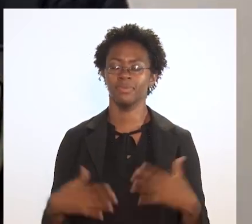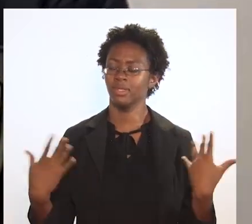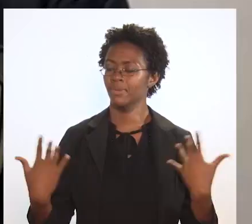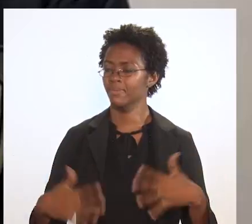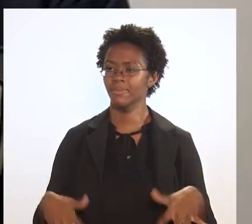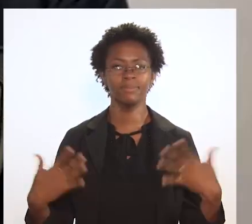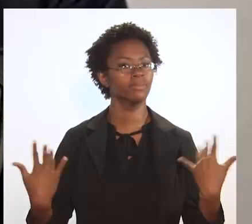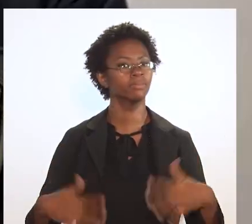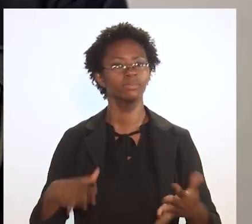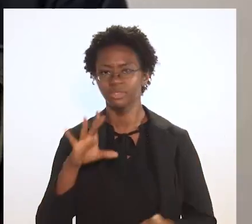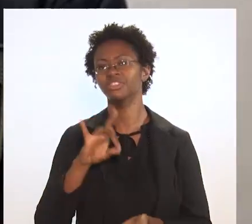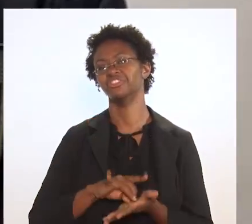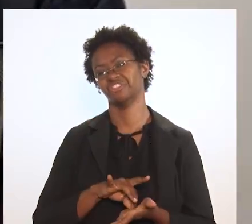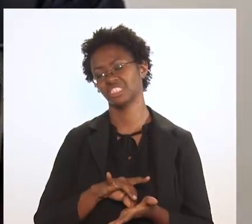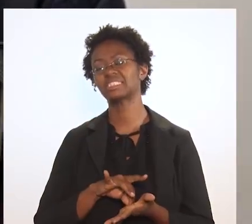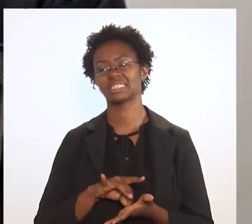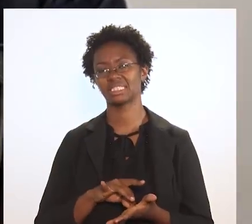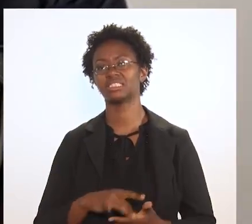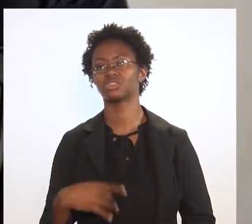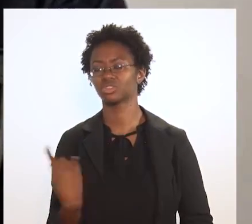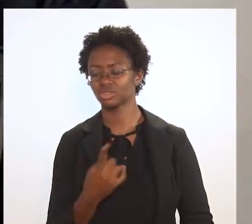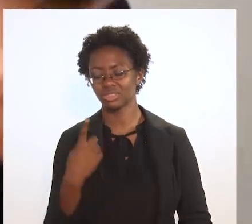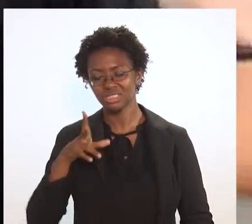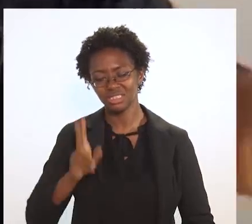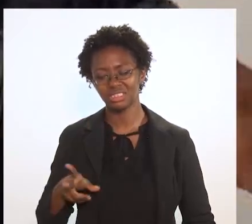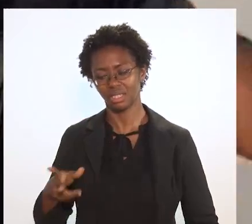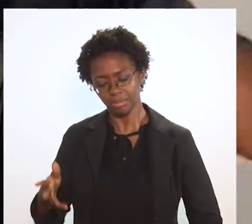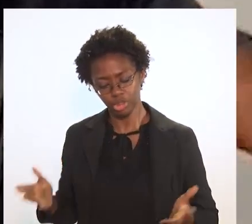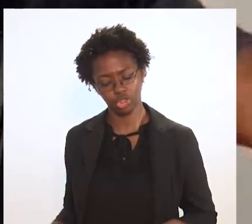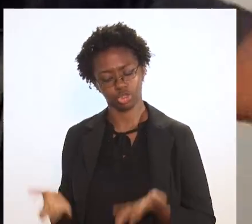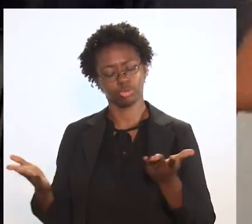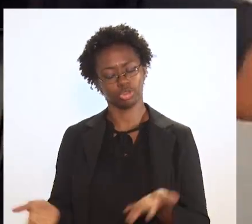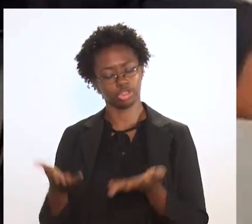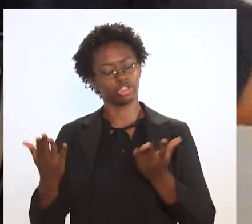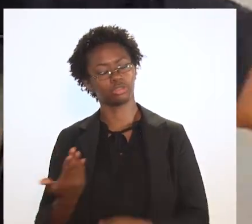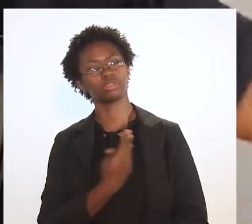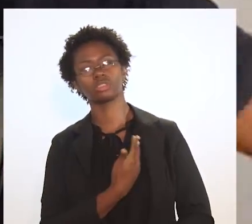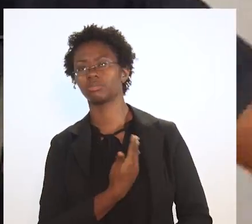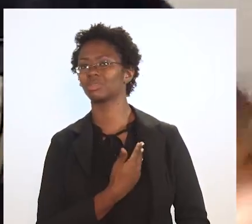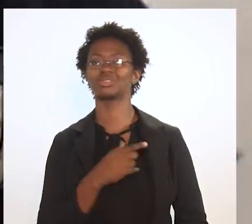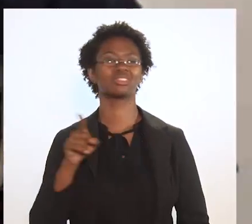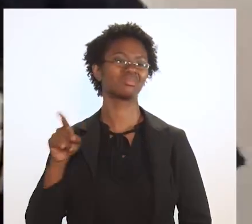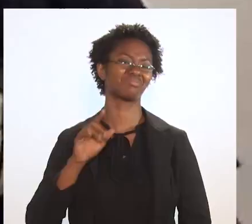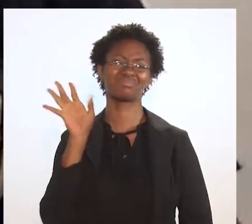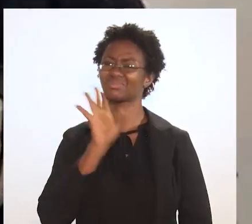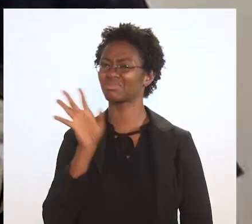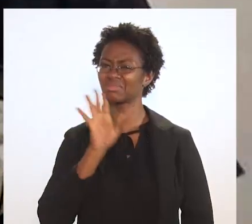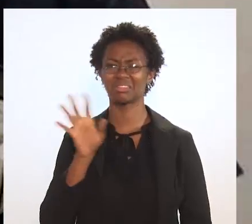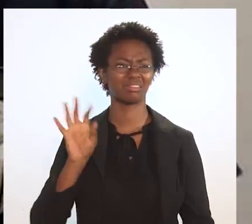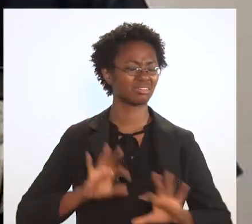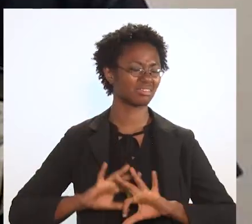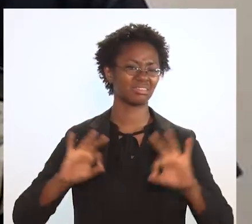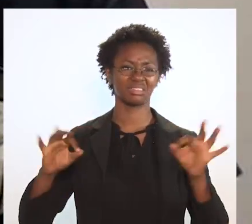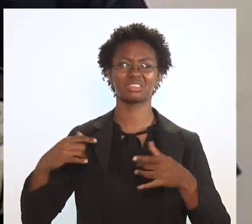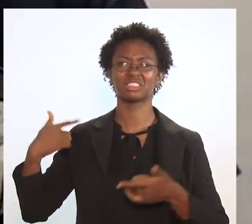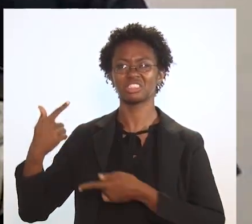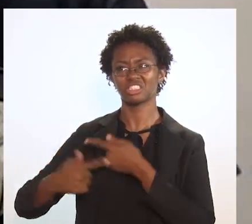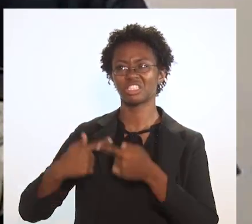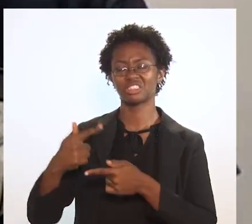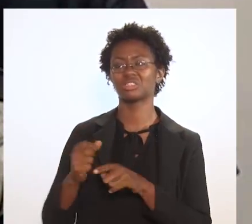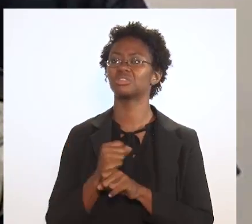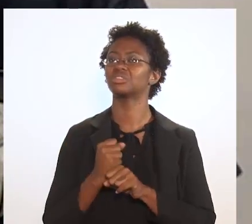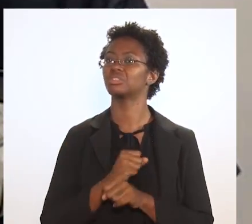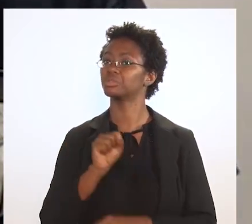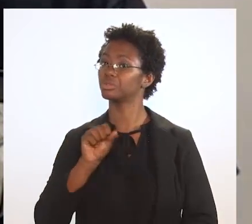Tipo, nossa, era de verdade. Um segurava na mão do outro, vambora. E isso era muito bacana na